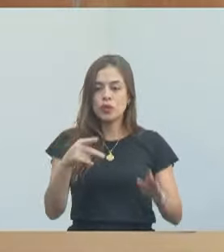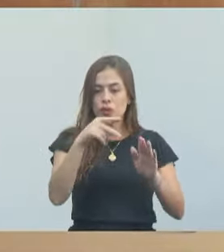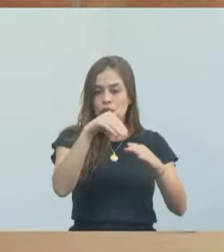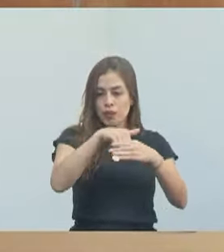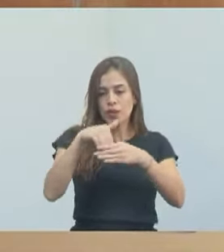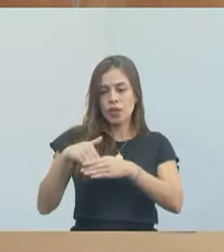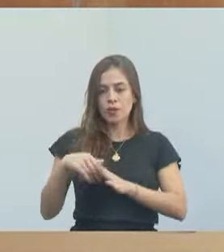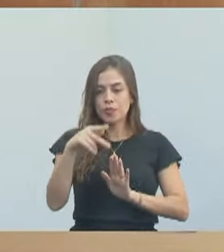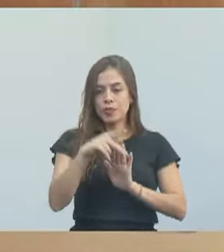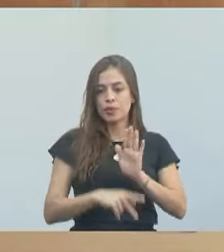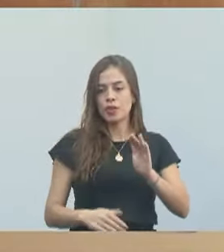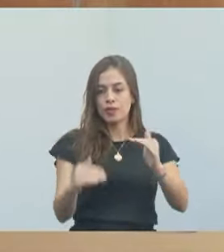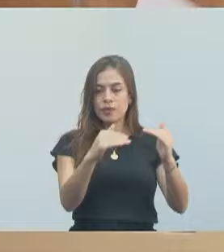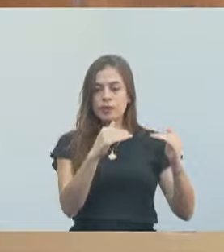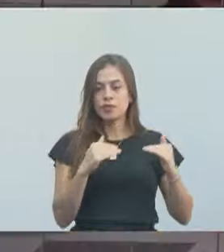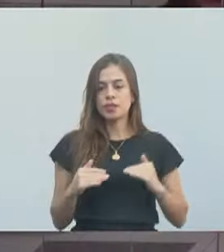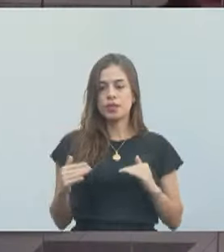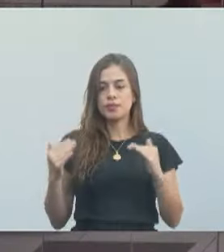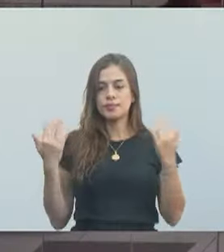Serei favorável.